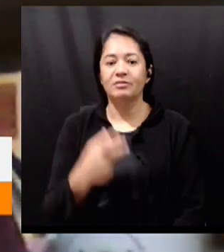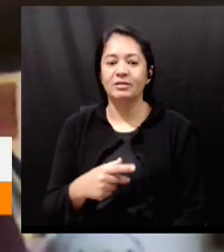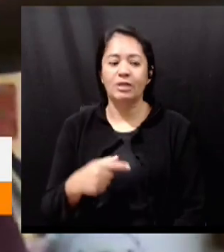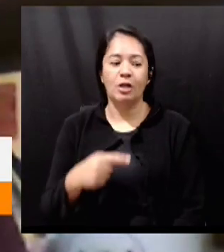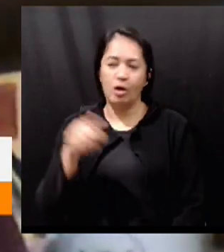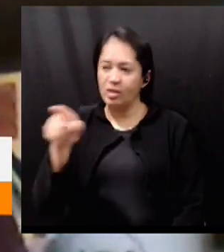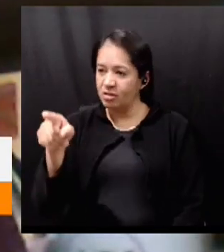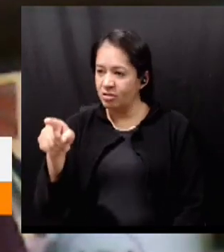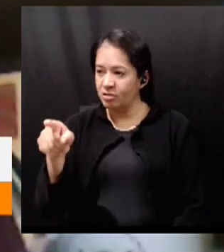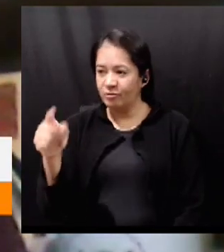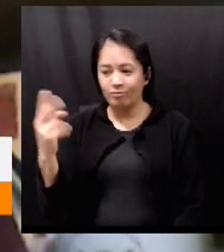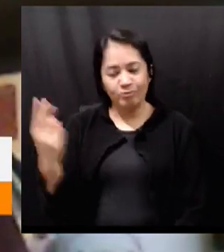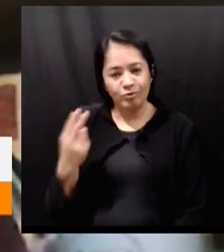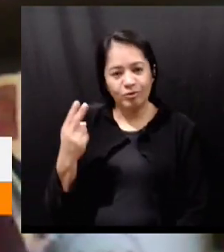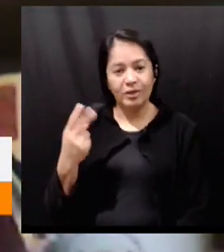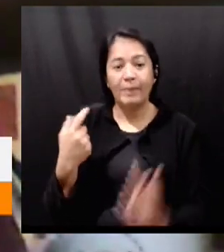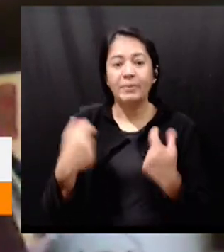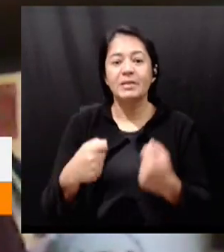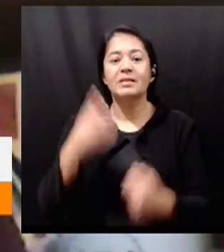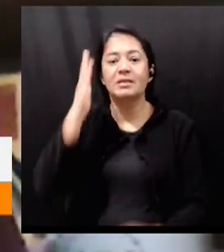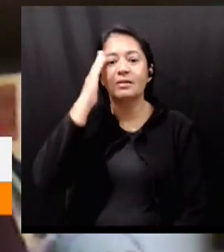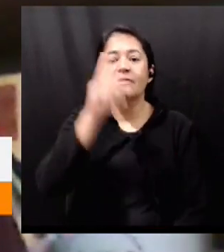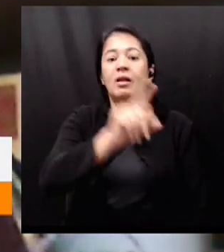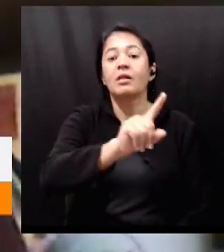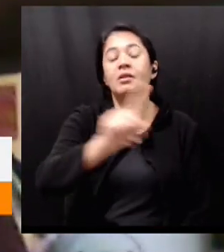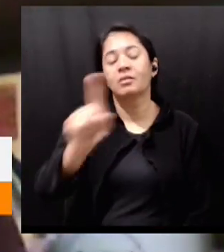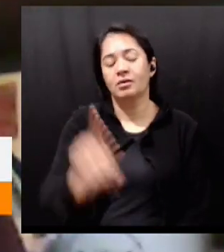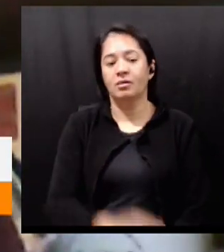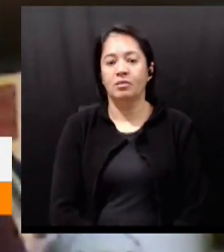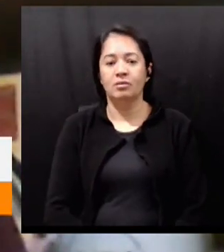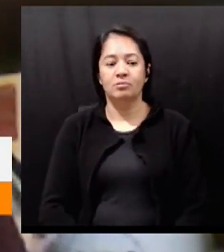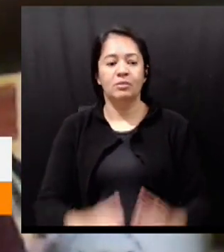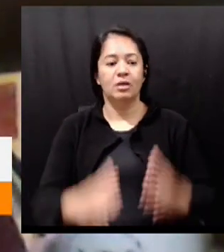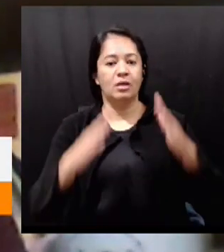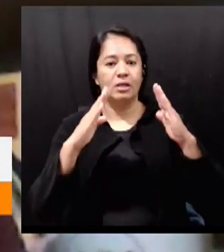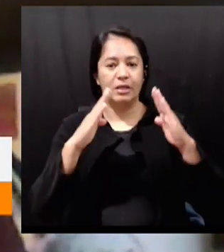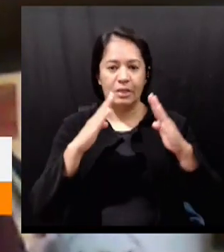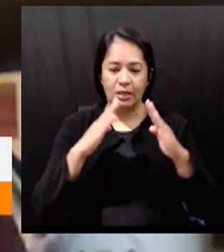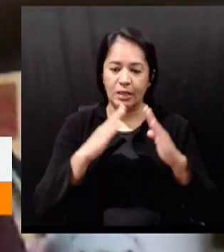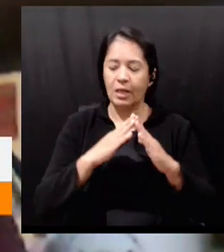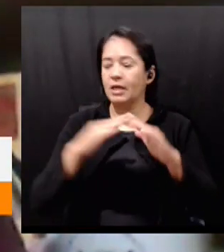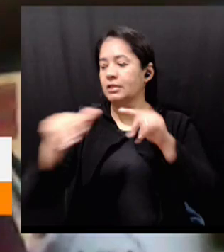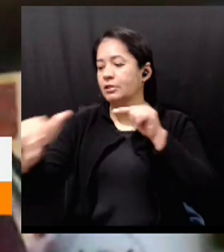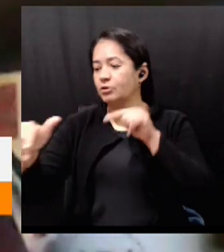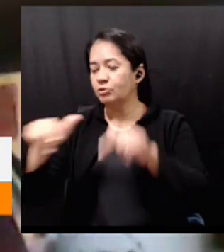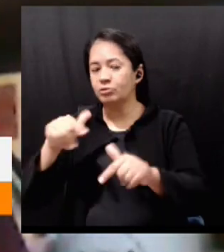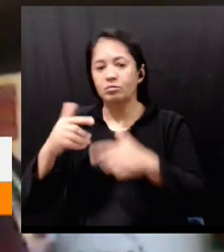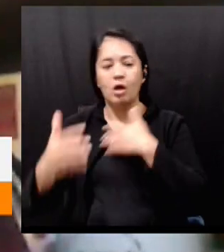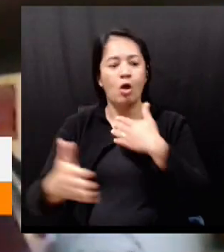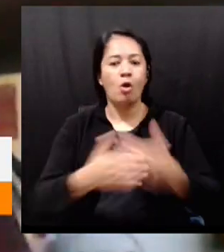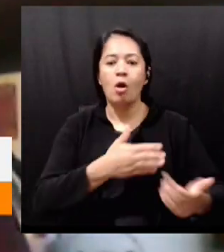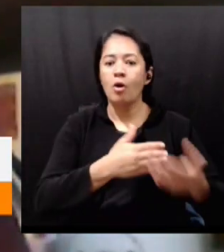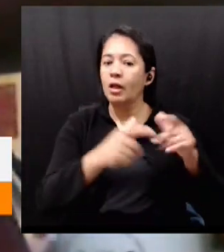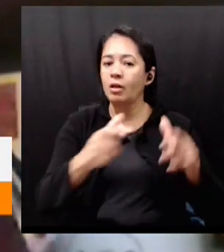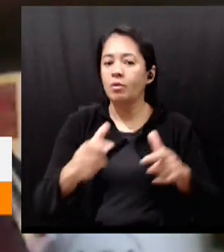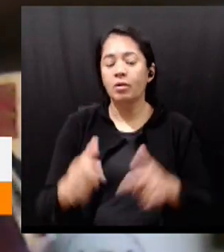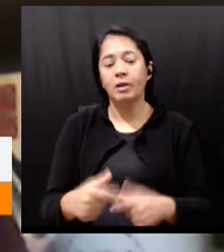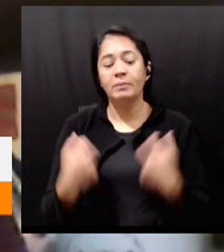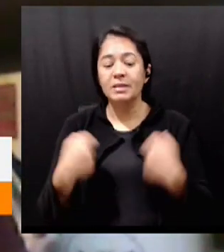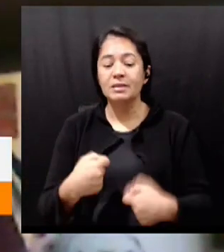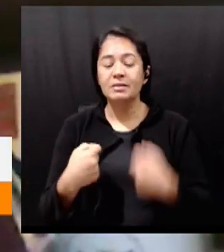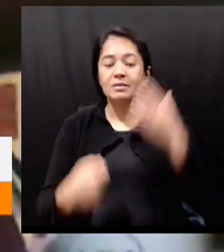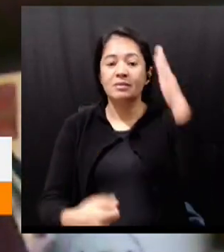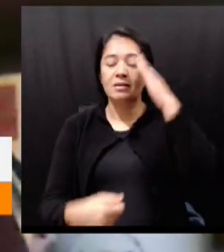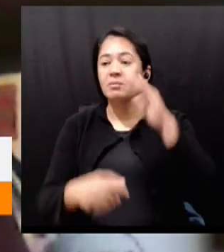dizer não, seja em casa, seja no trabalho, seja onde você estiver. Isso aqui eu não vou